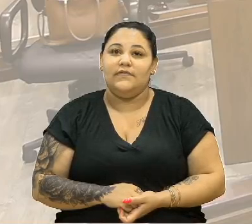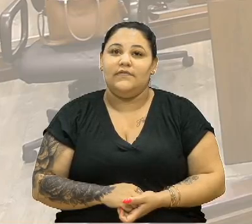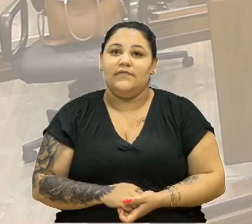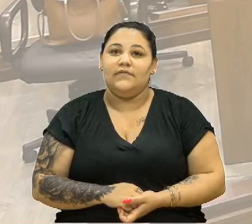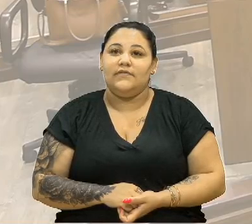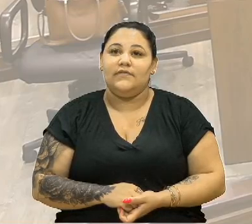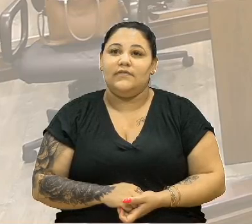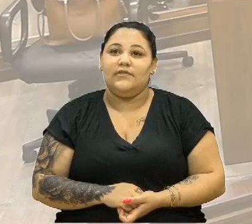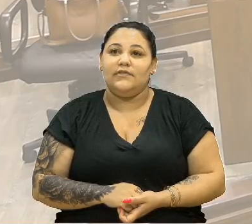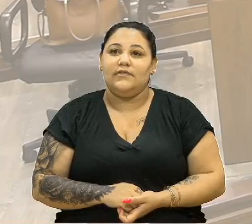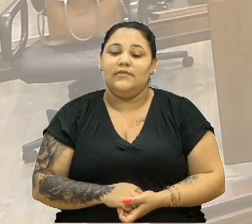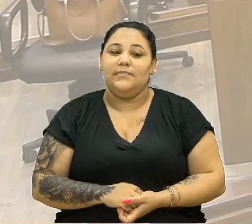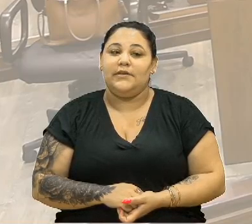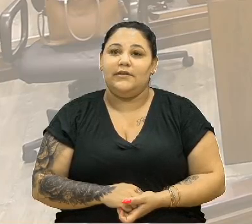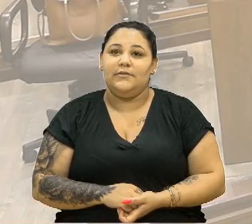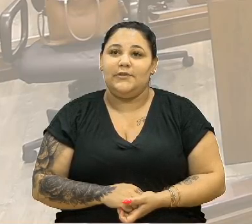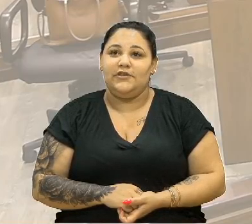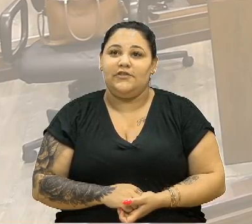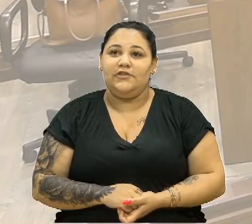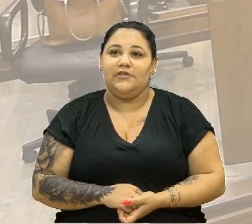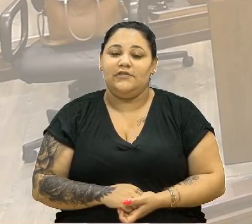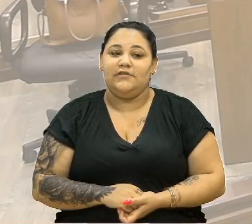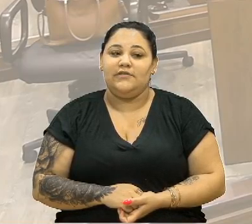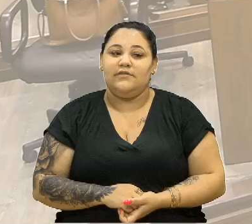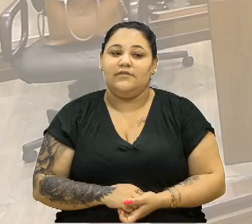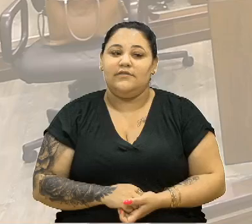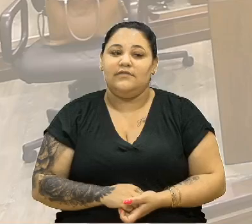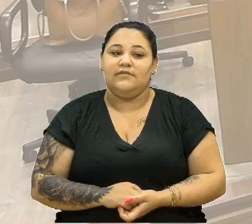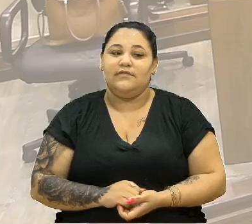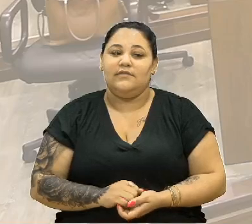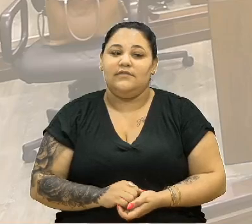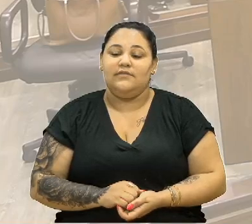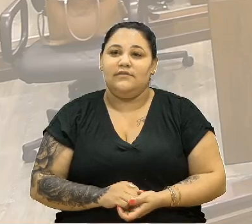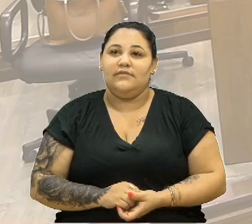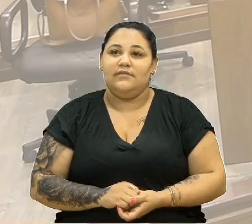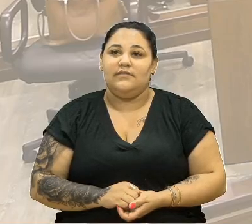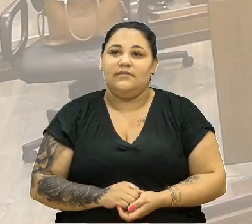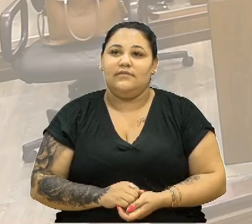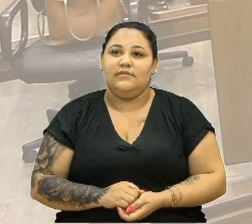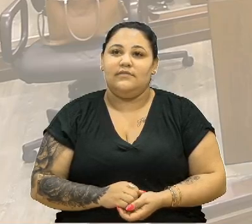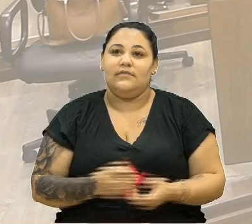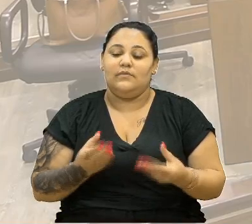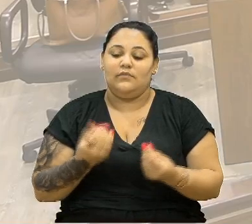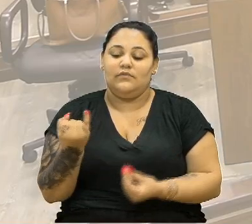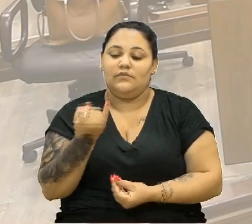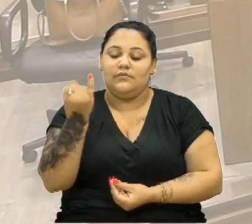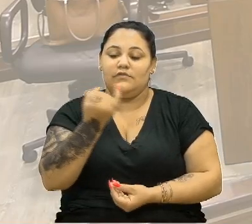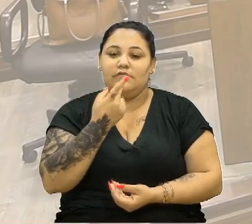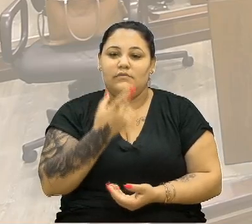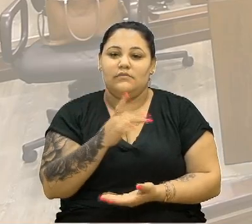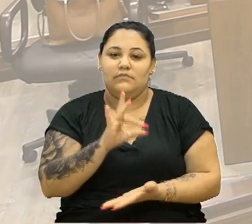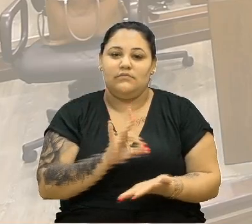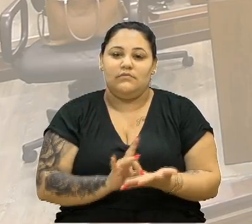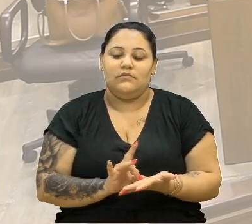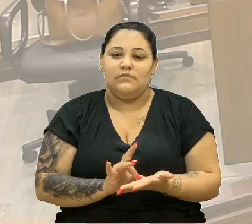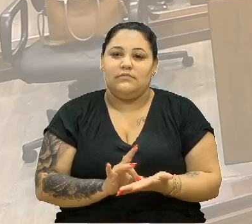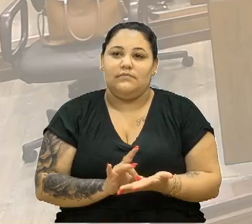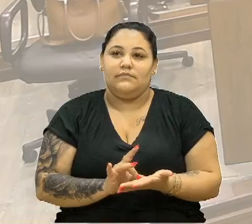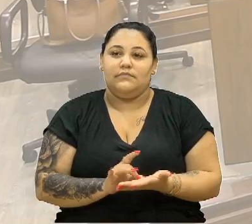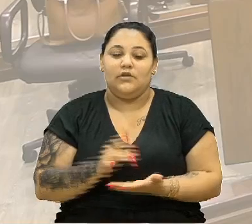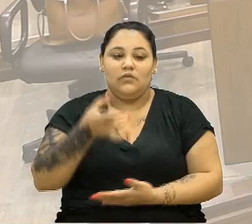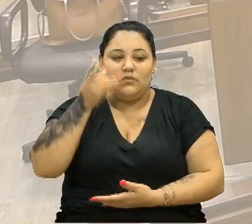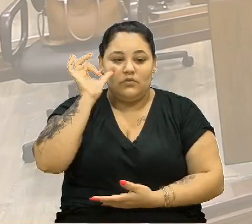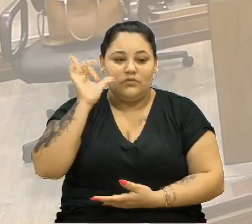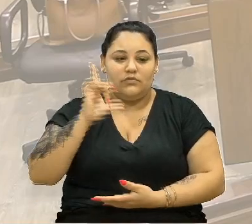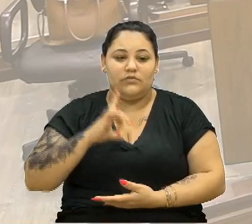Obrigado, presidente. Sei que já passou bastante tempo dessa sessão, mas é importante eu fazer esse registro. Ontem estivemos